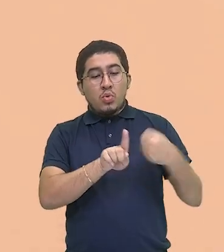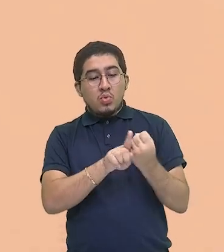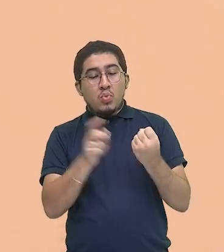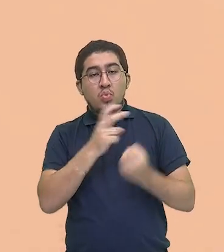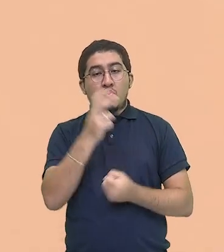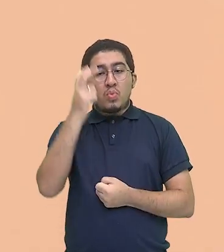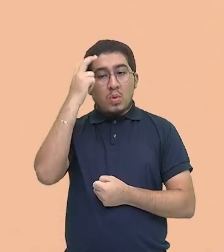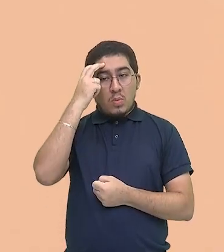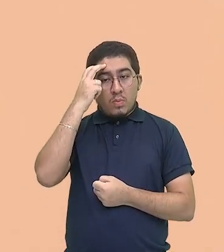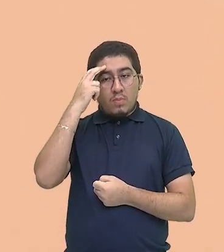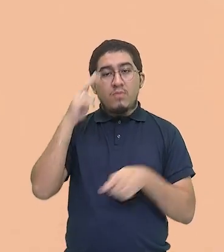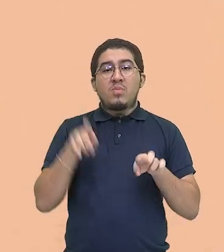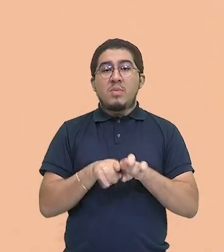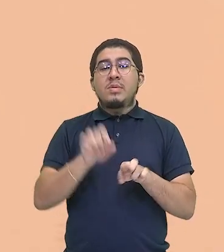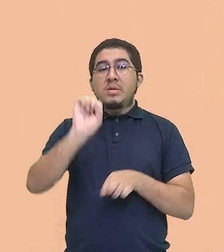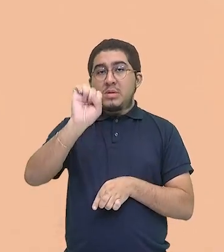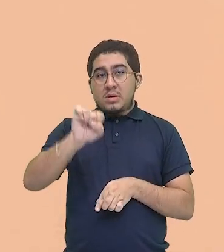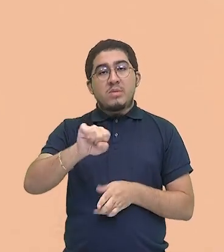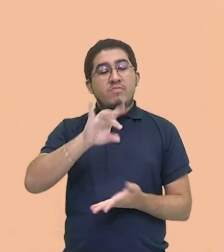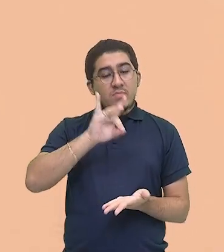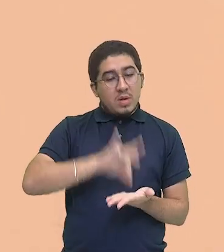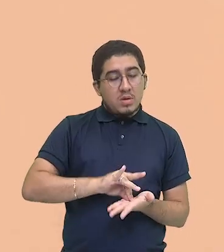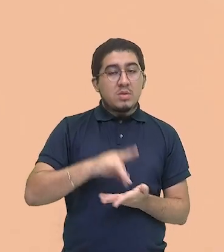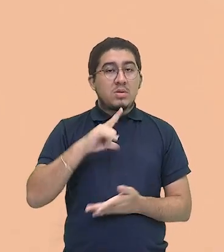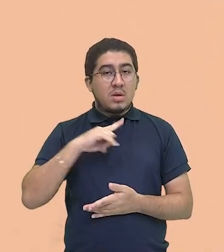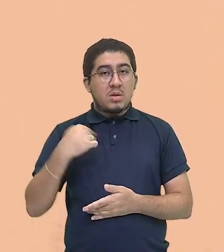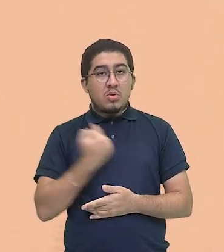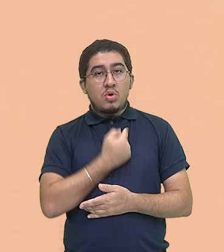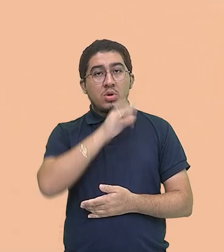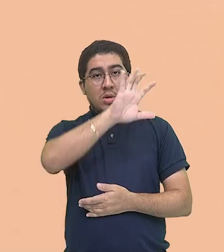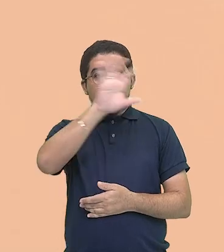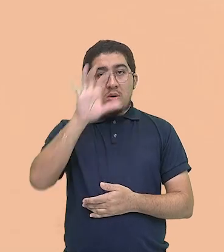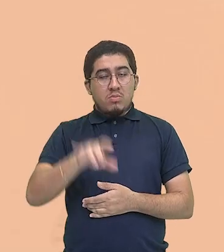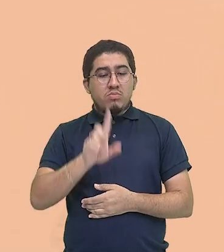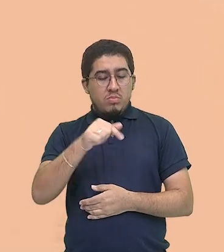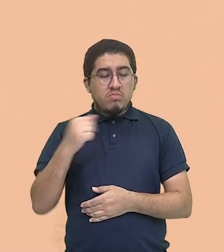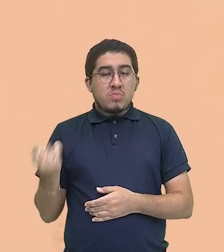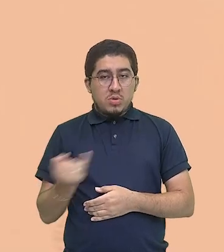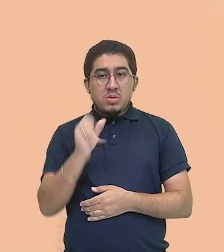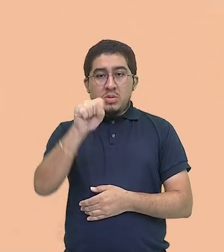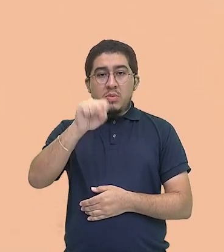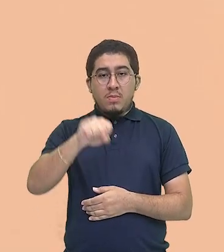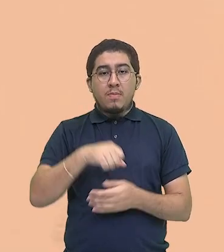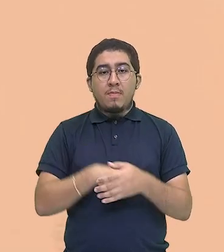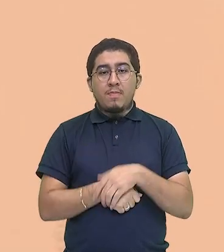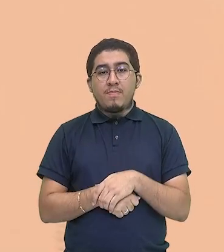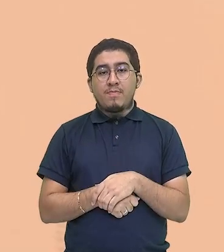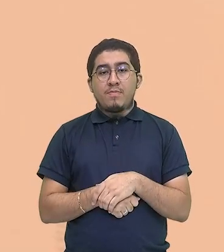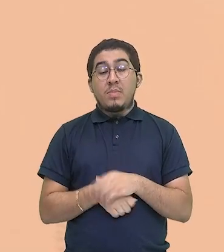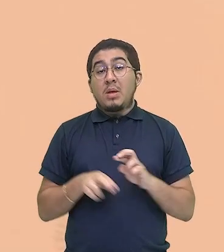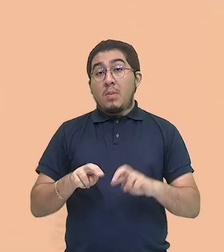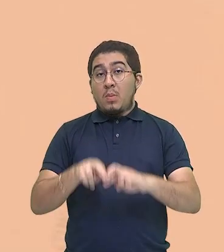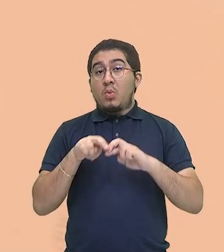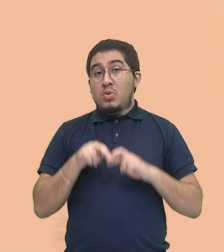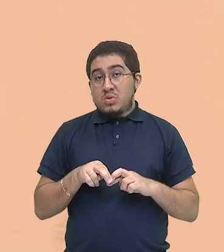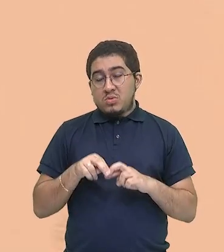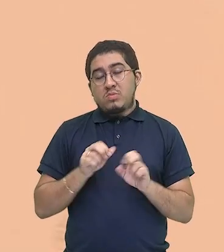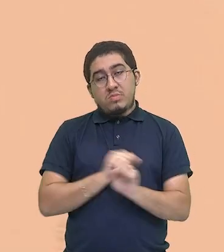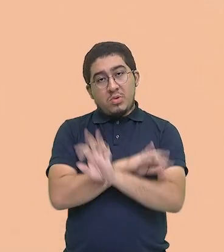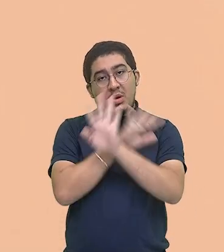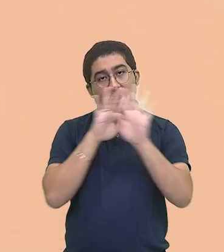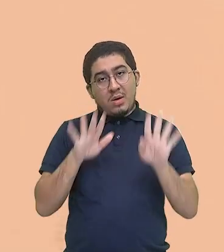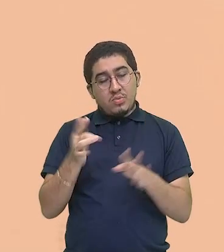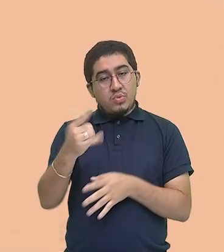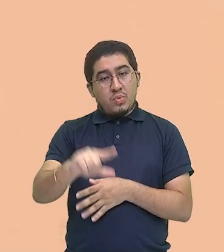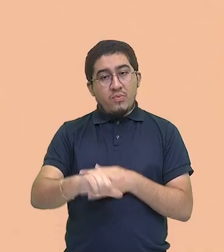sociocultural que, sim, existe na nossa região. É muito importante. E, por conta disso, é claro, mais